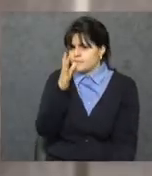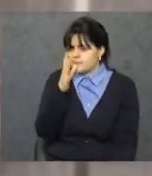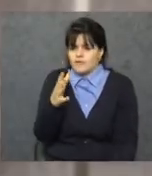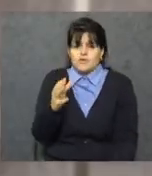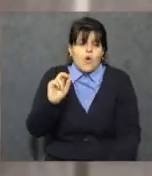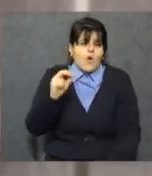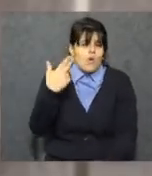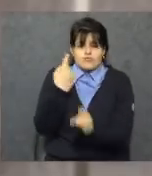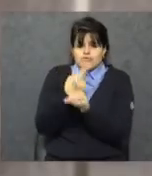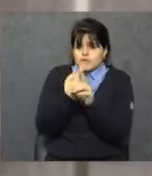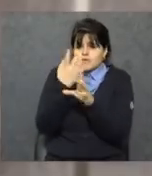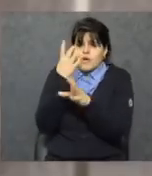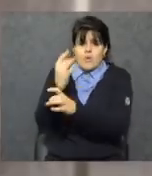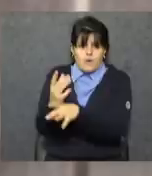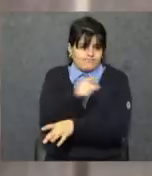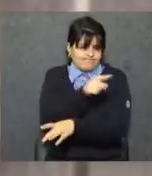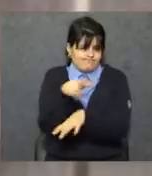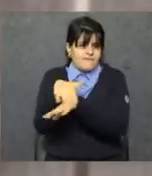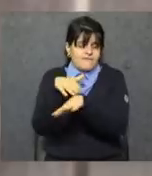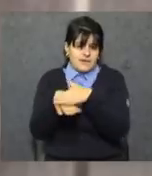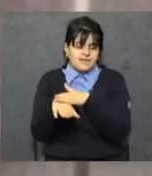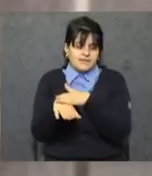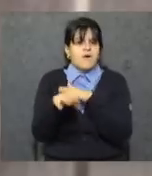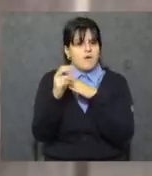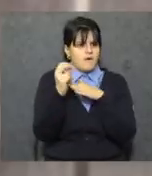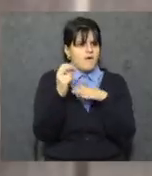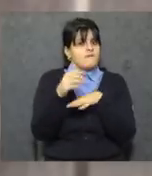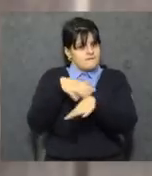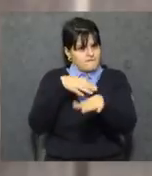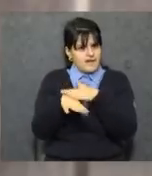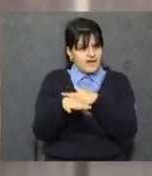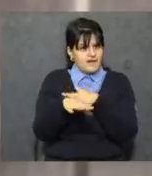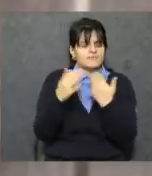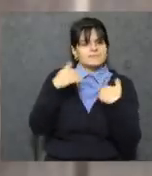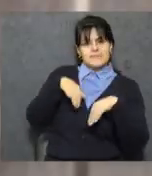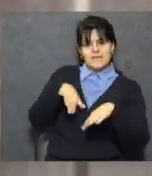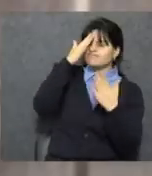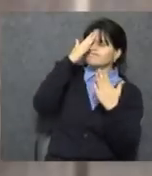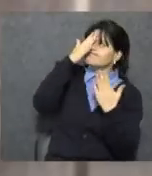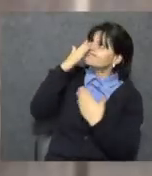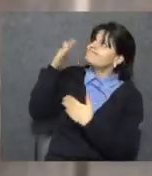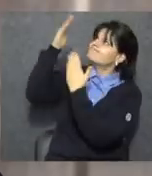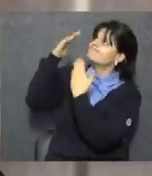coisa, fazei tudo para a glória de Deus.